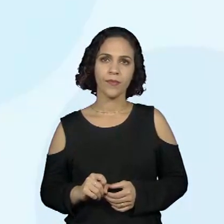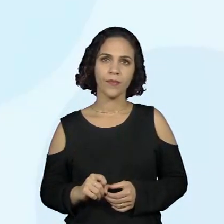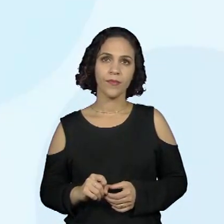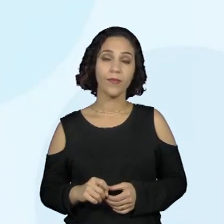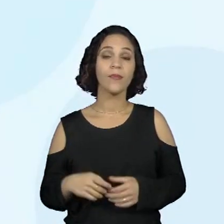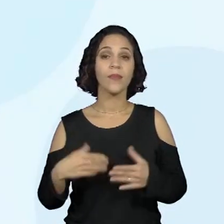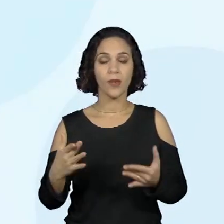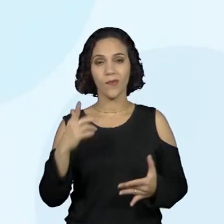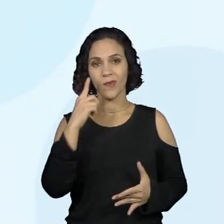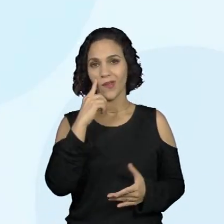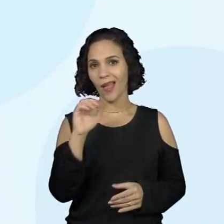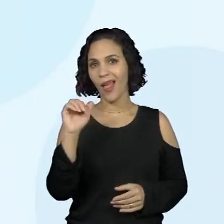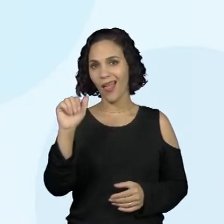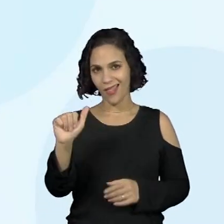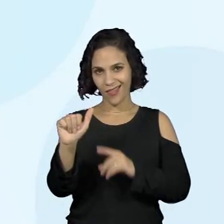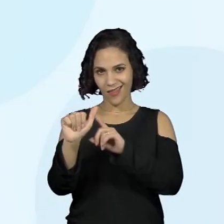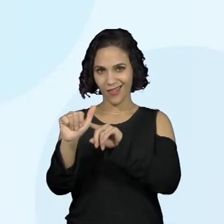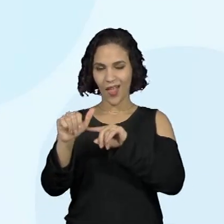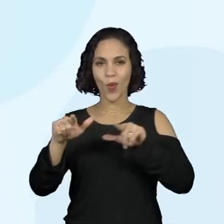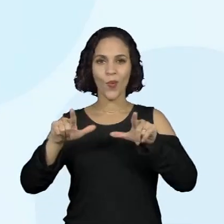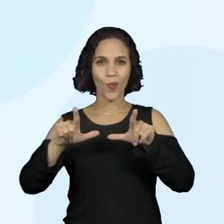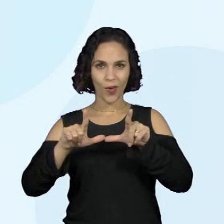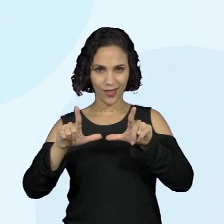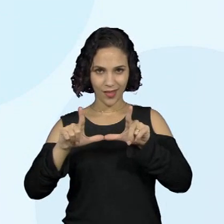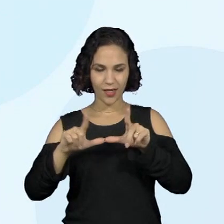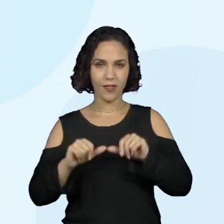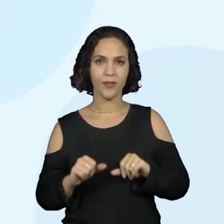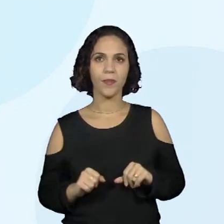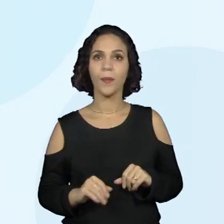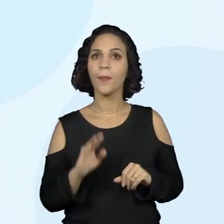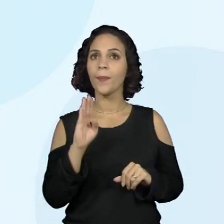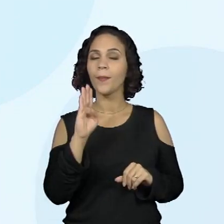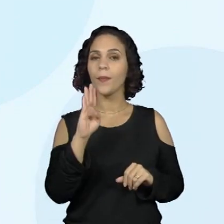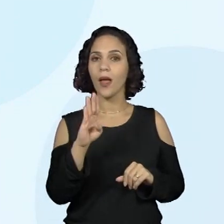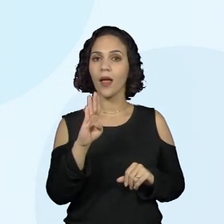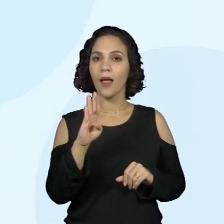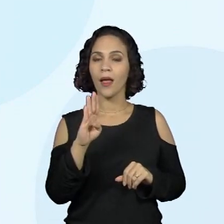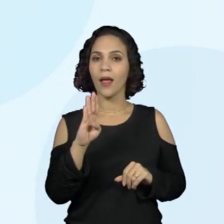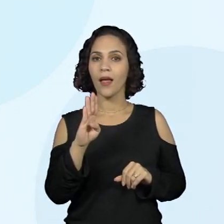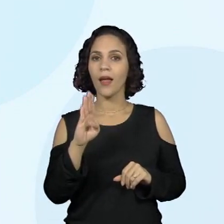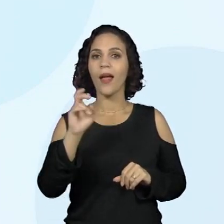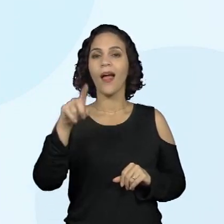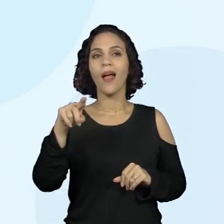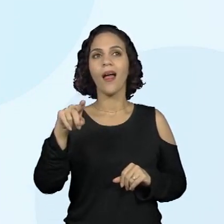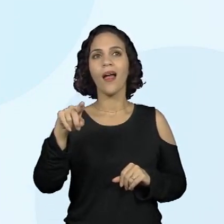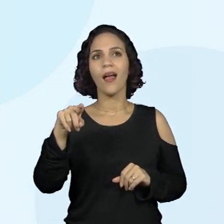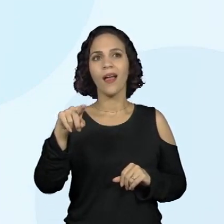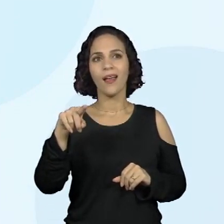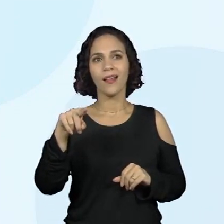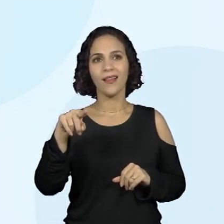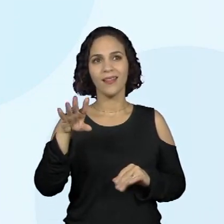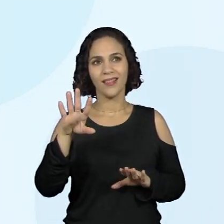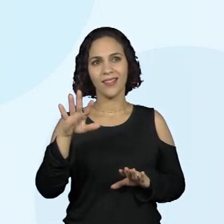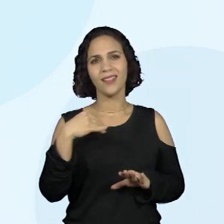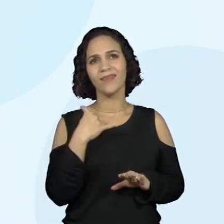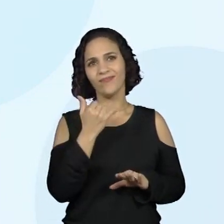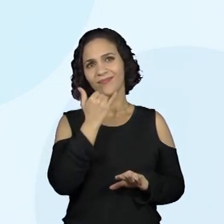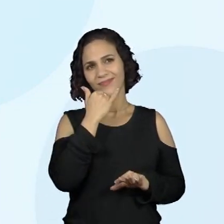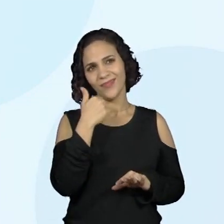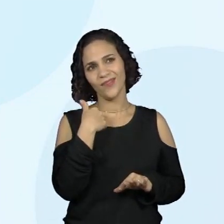a letra A é de base quadrada, a letra B de base hexagonal. Gente, eu vou